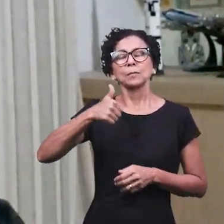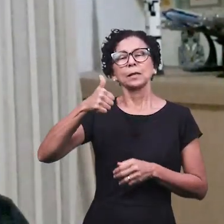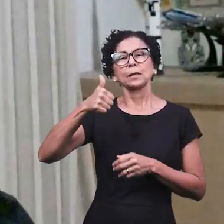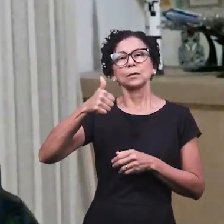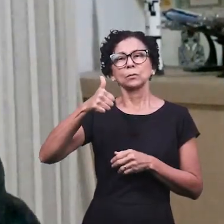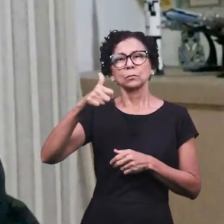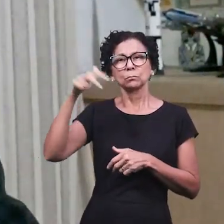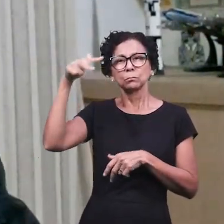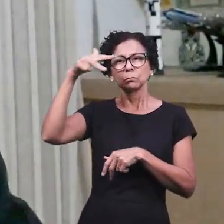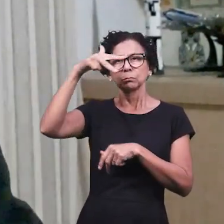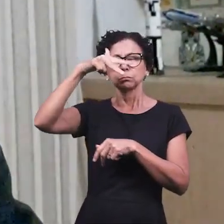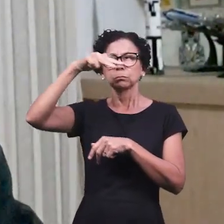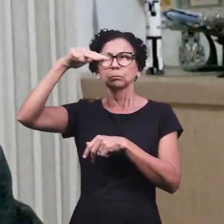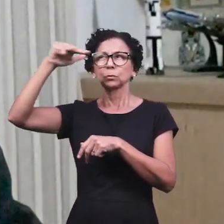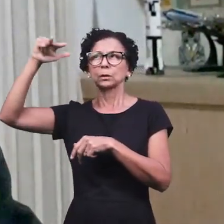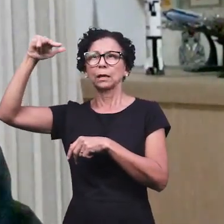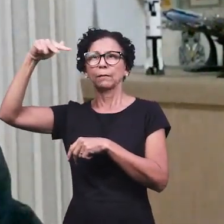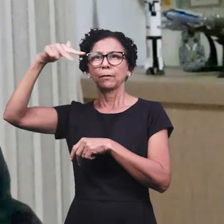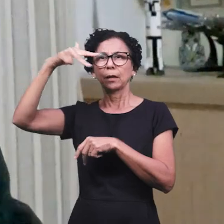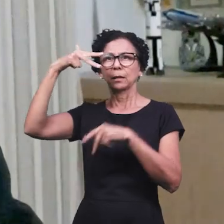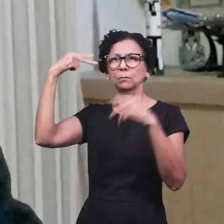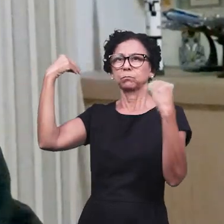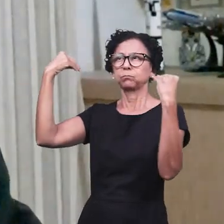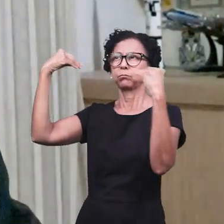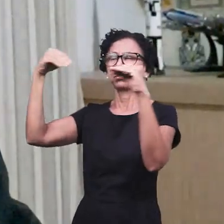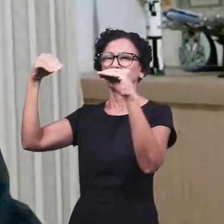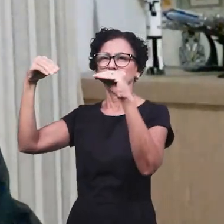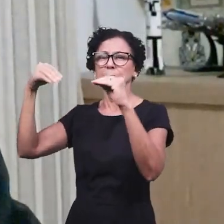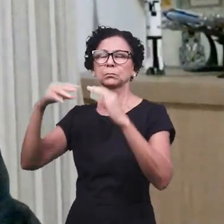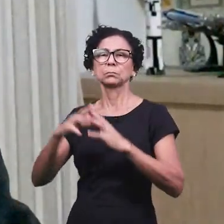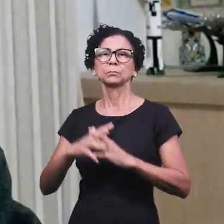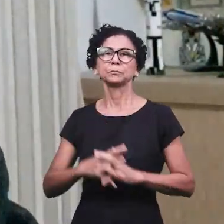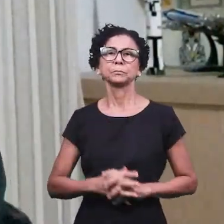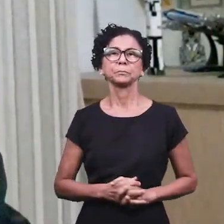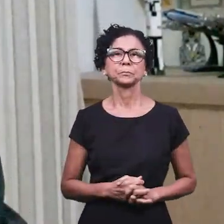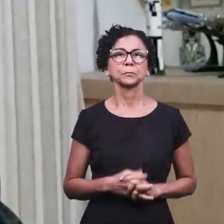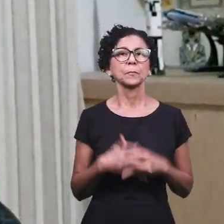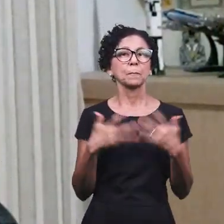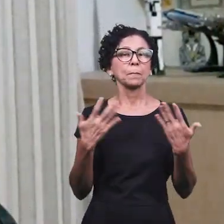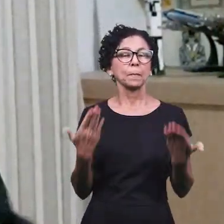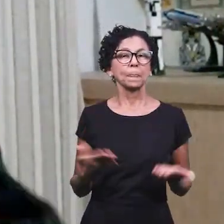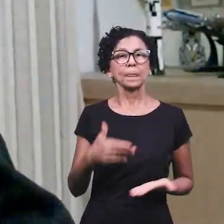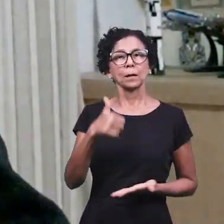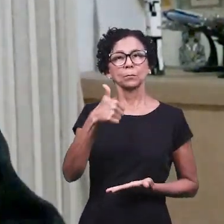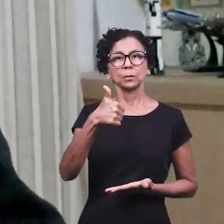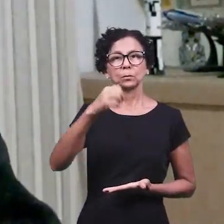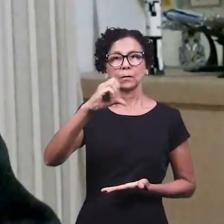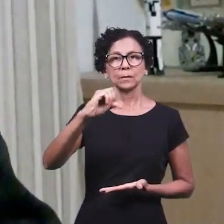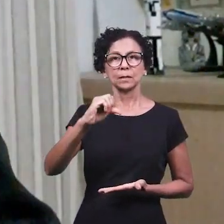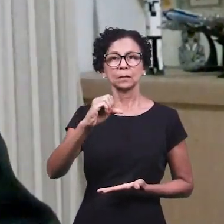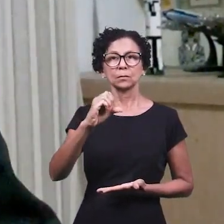artificial pelos russos, que foi o satélite Sputnik. Pois bem, então em